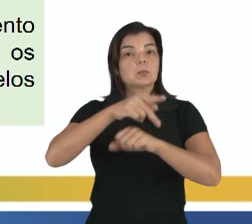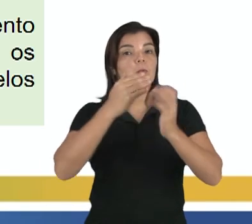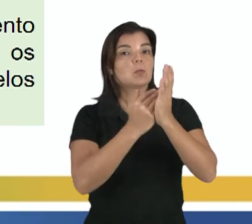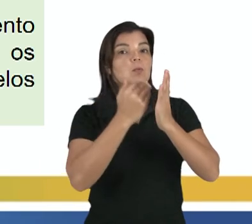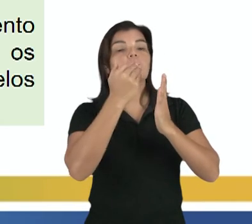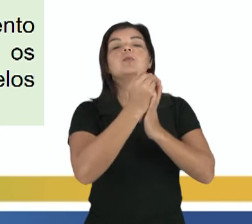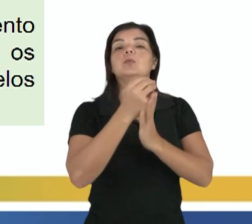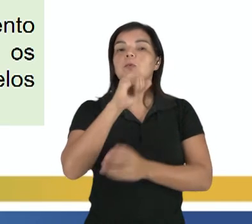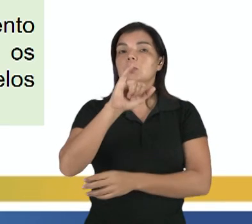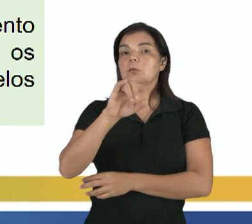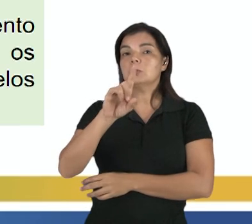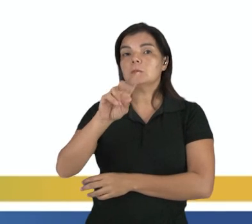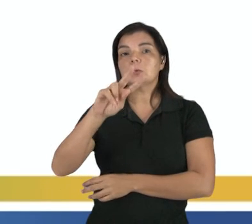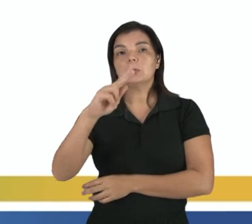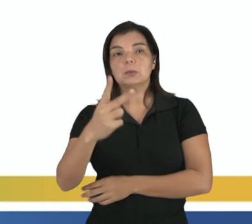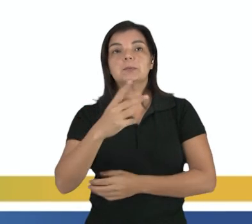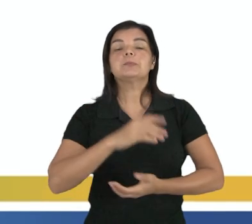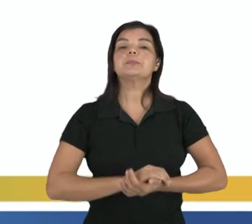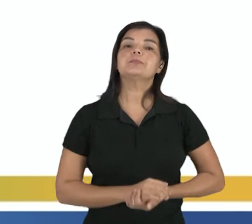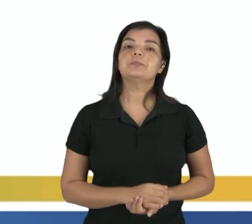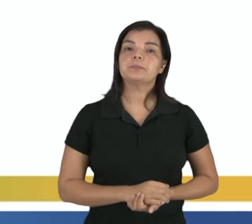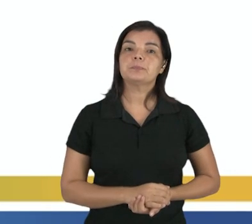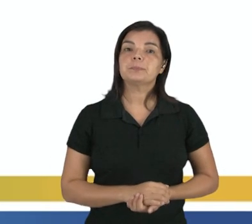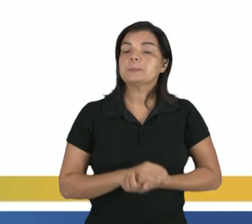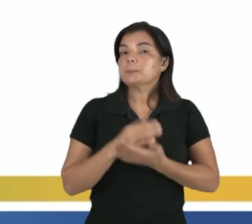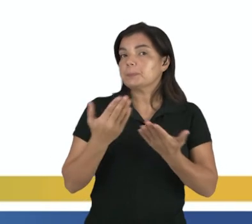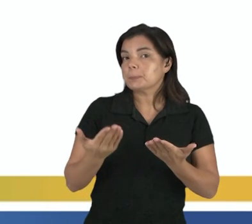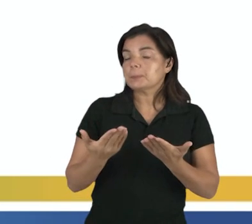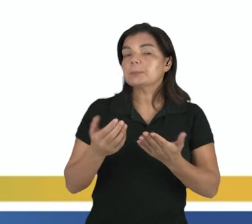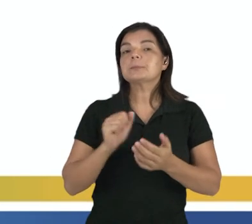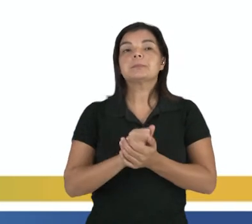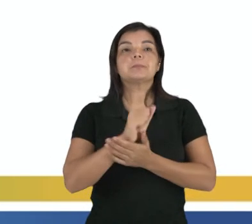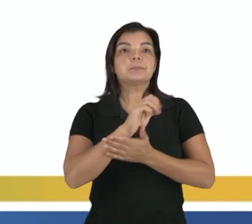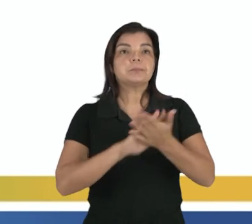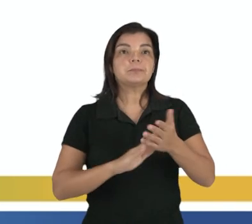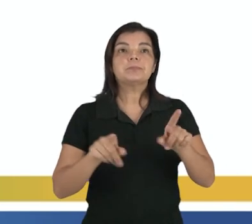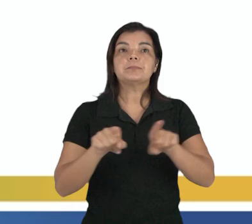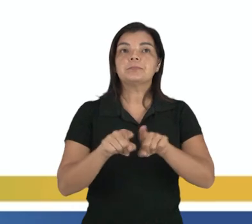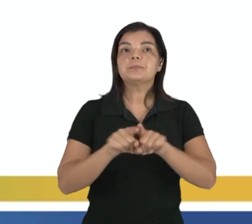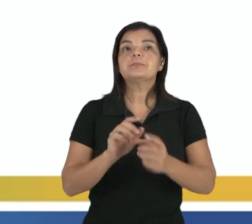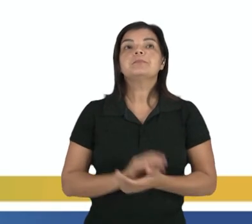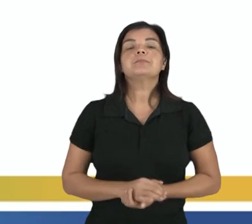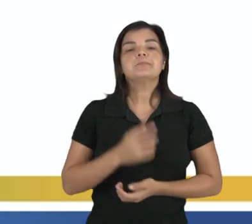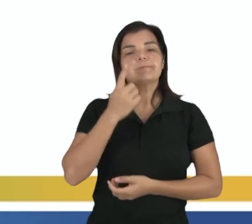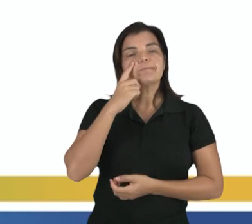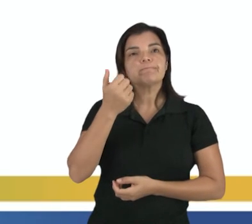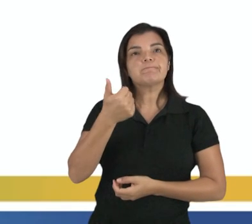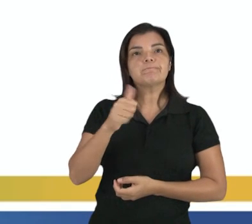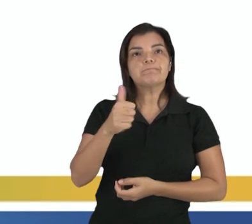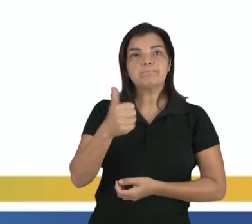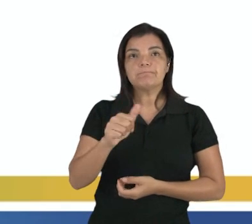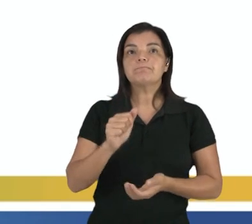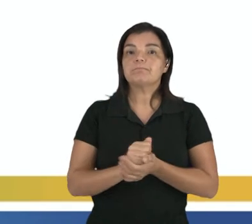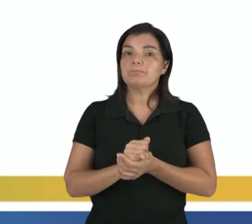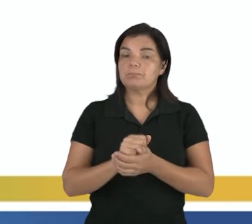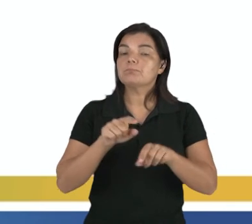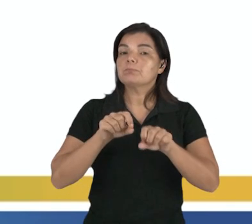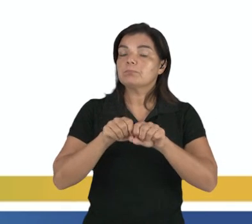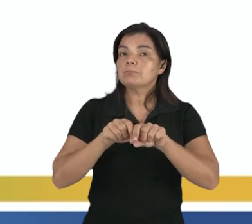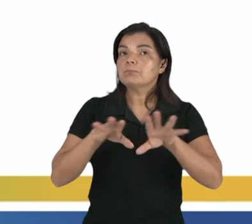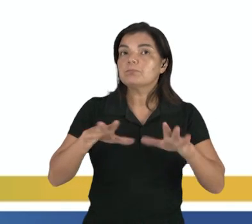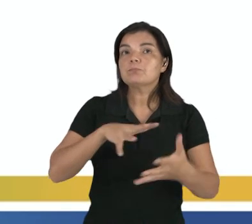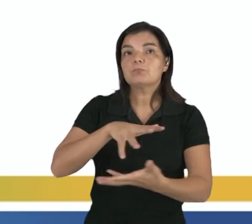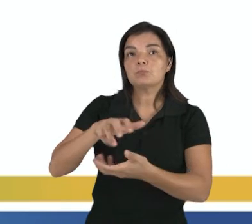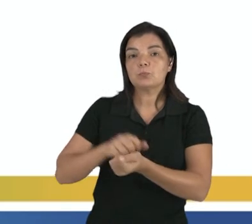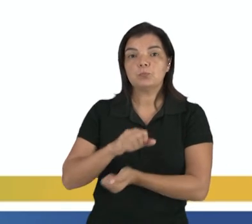aumentem o seu índice de desenvolvimento humano. Bom, no nosso Exercitando nós temos essa questão. Fazendo-se uma análise da distribuição